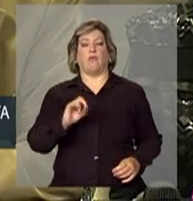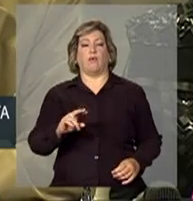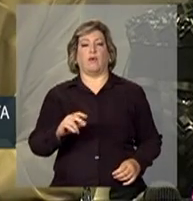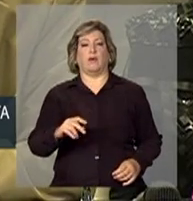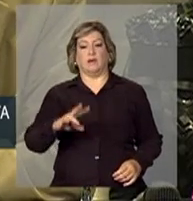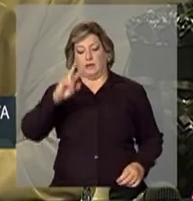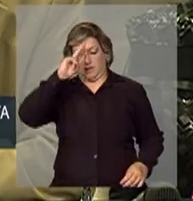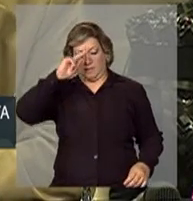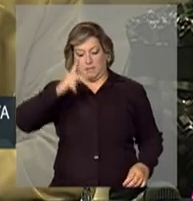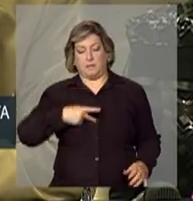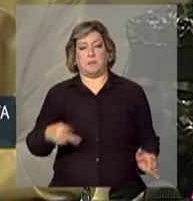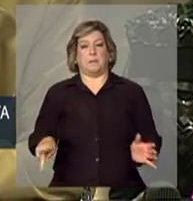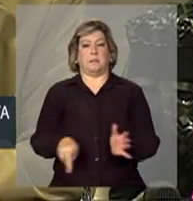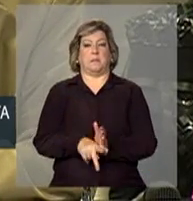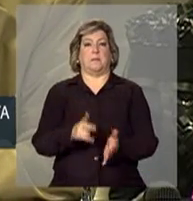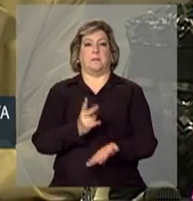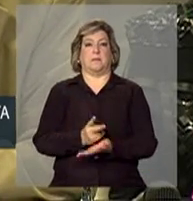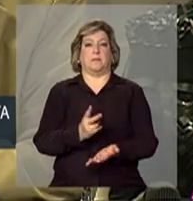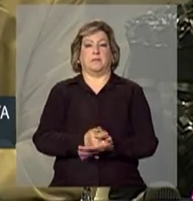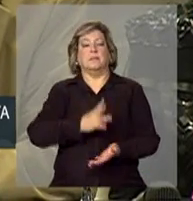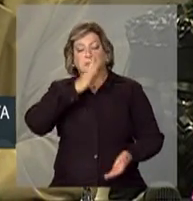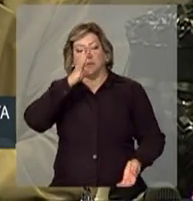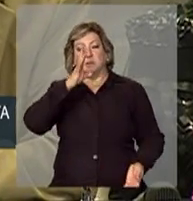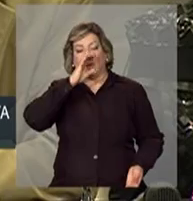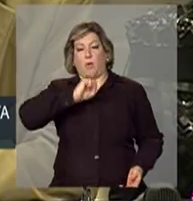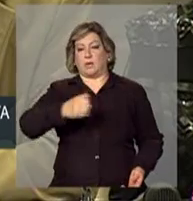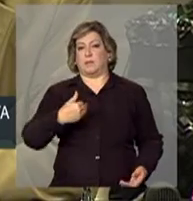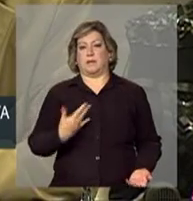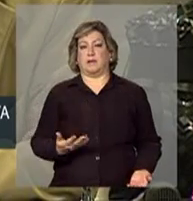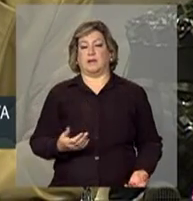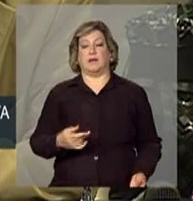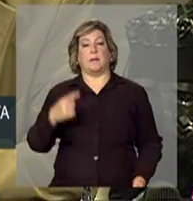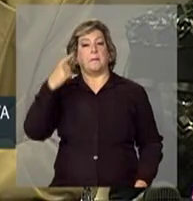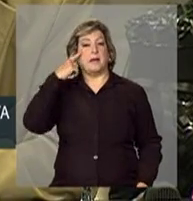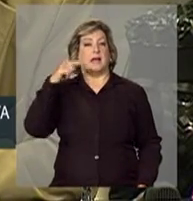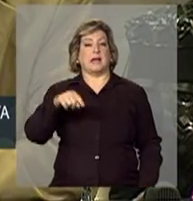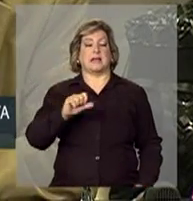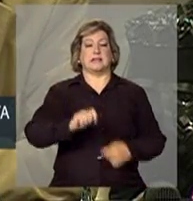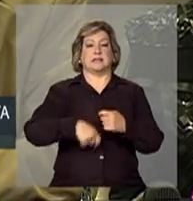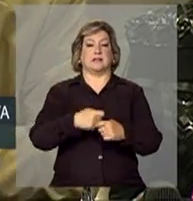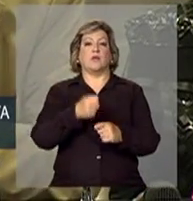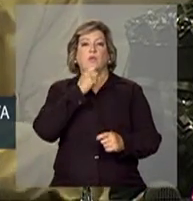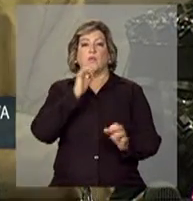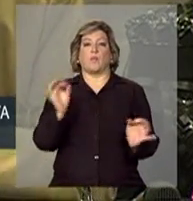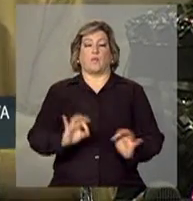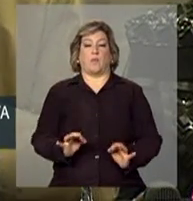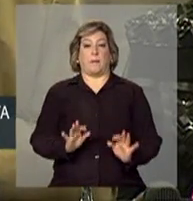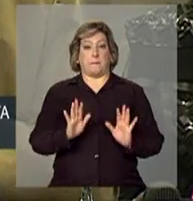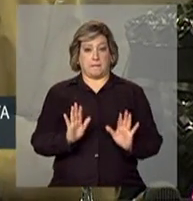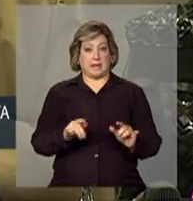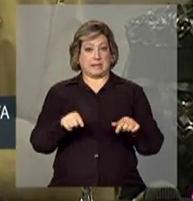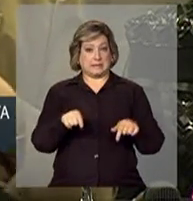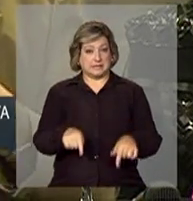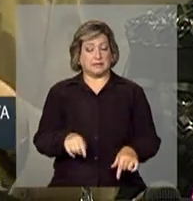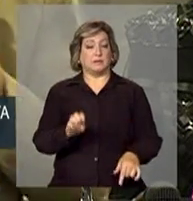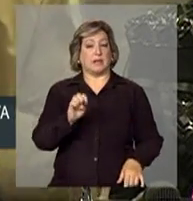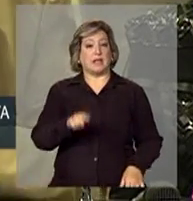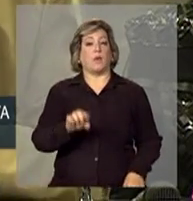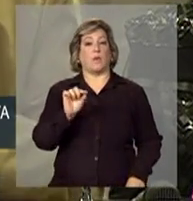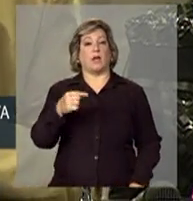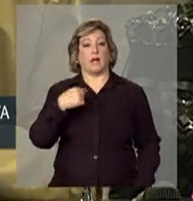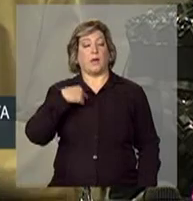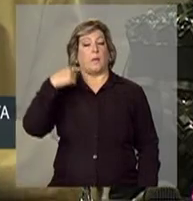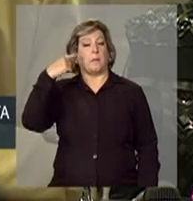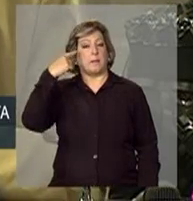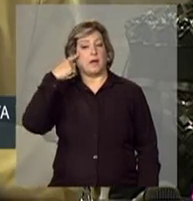pé, fazendo de conta que essa sentença não ocorreu. Mas isso é o que eu penso e vou